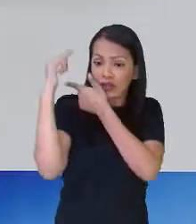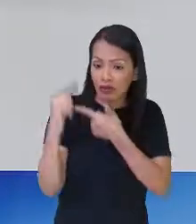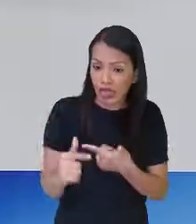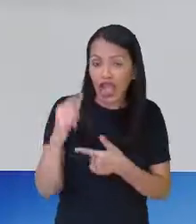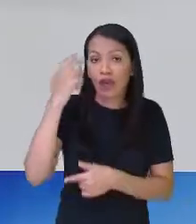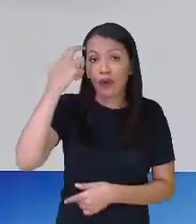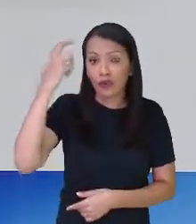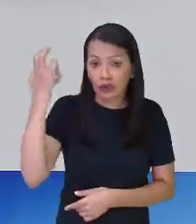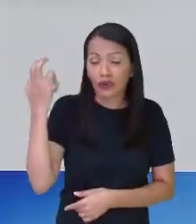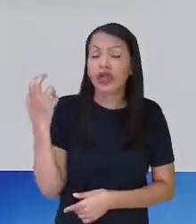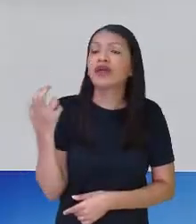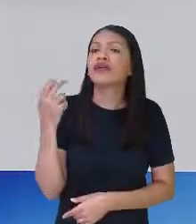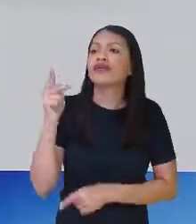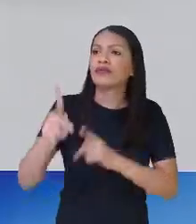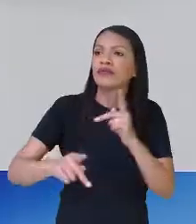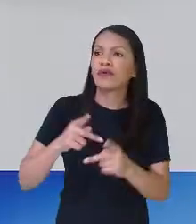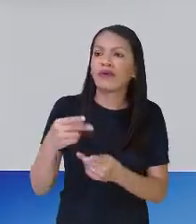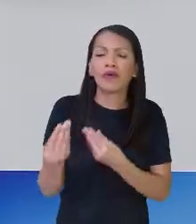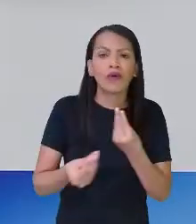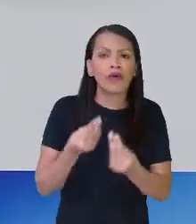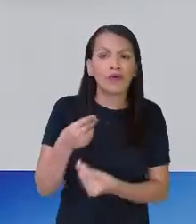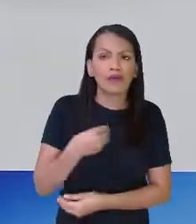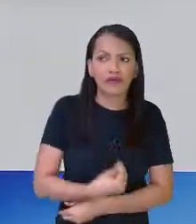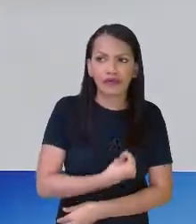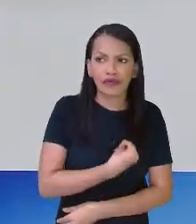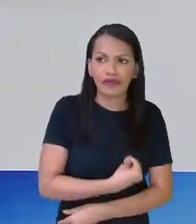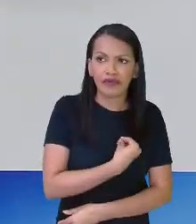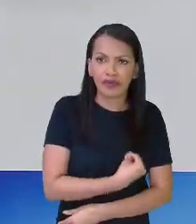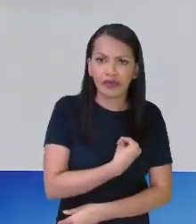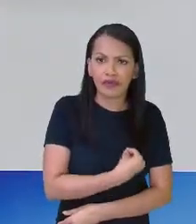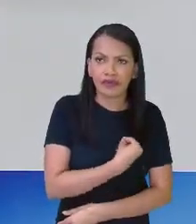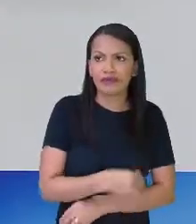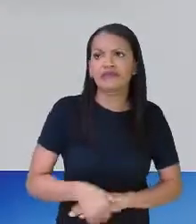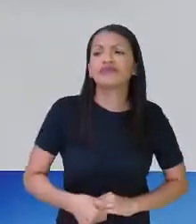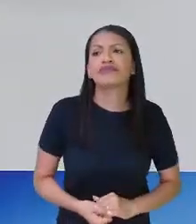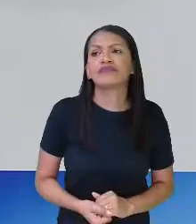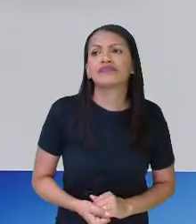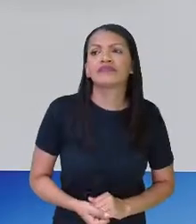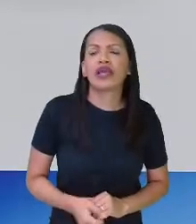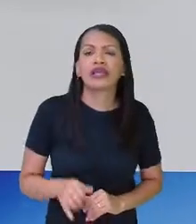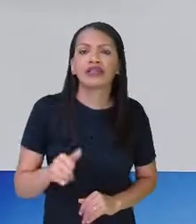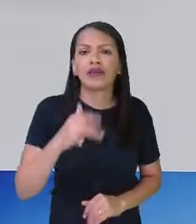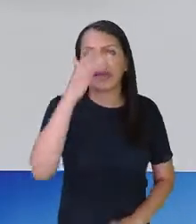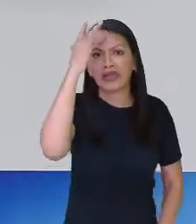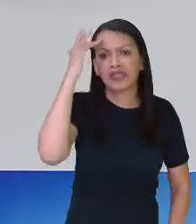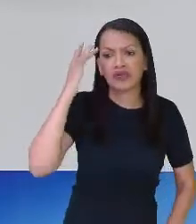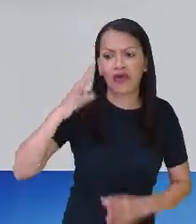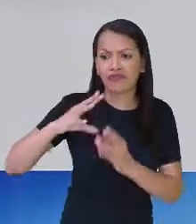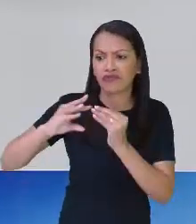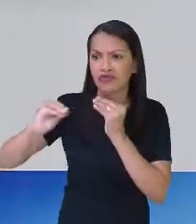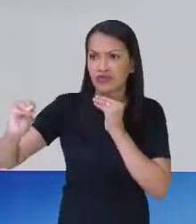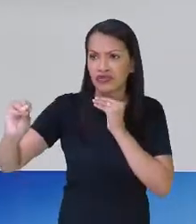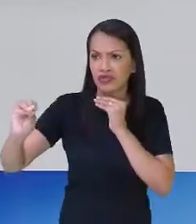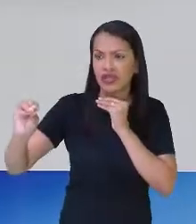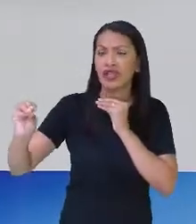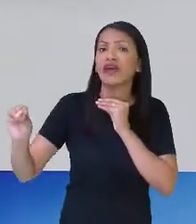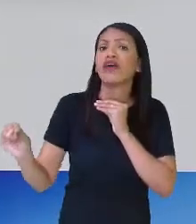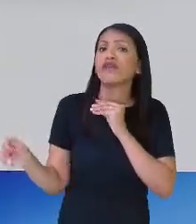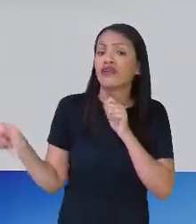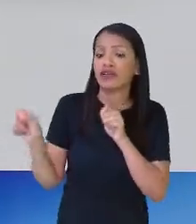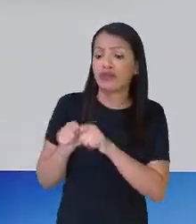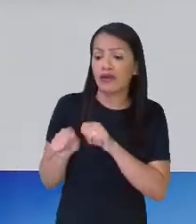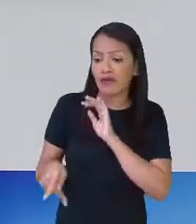desse povo. E como é que eles sobreviviam lá? Como? Se eles eram pessoas fugidas. Eles produziam o próprio